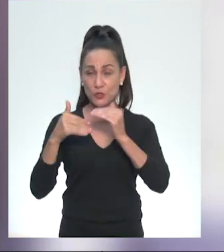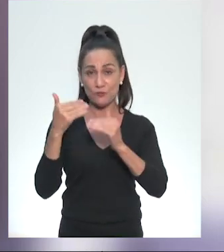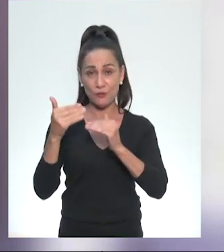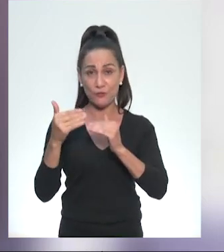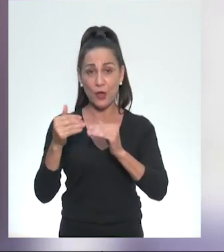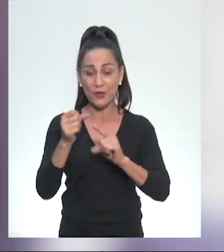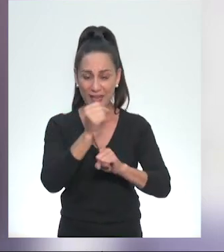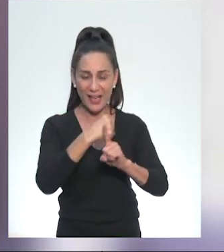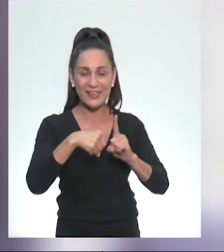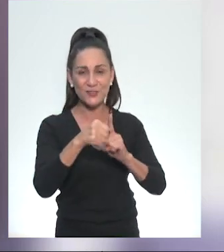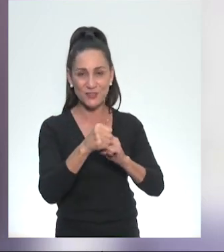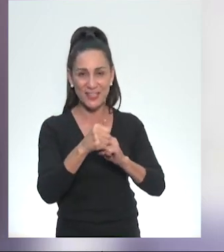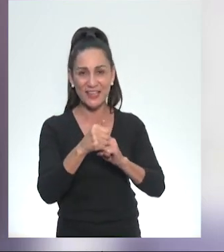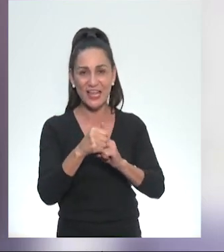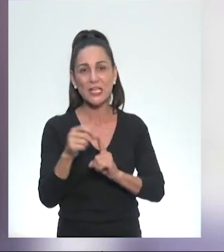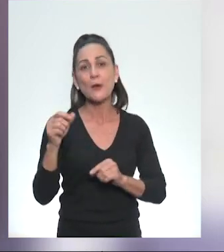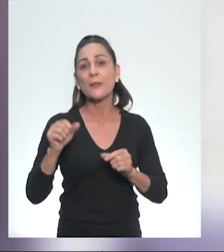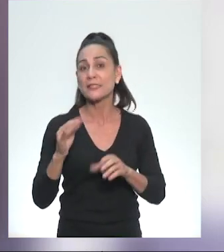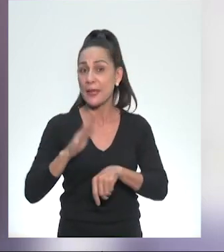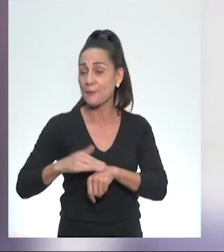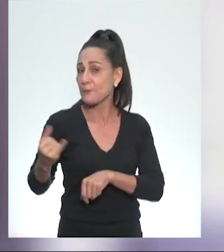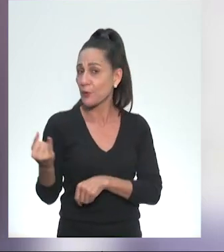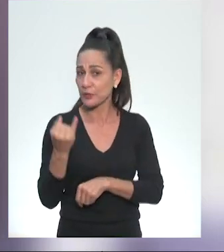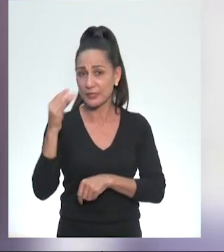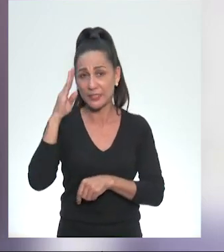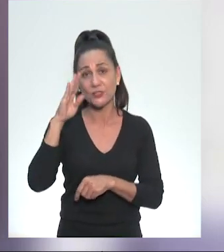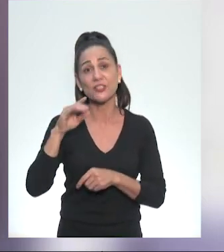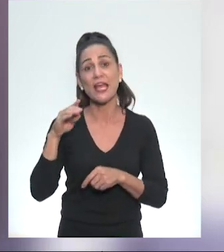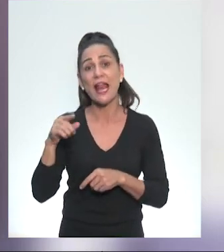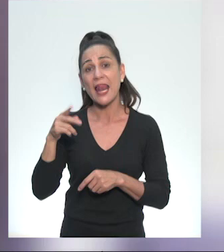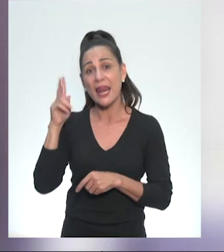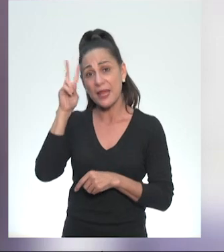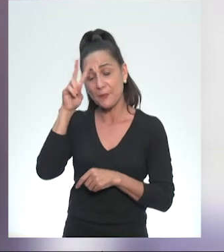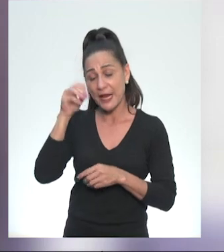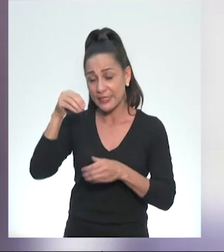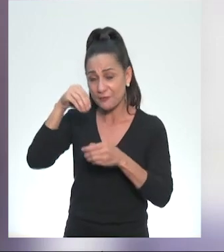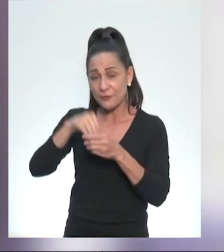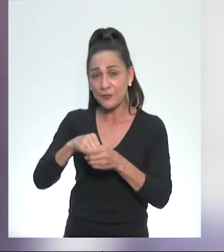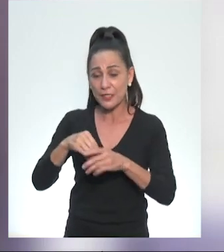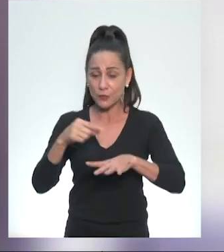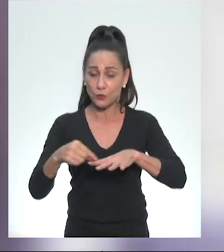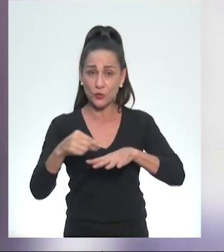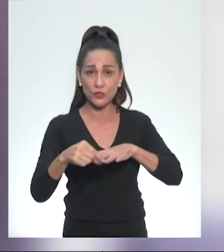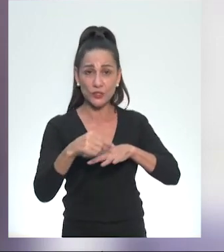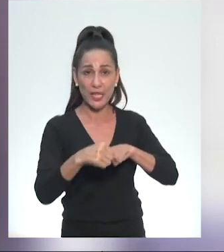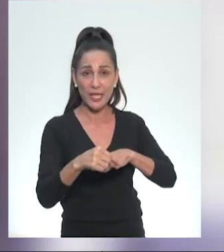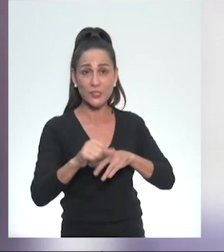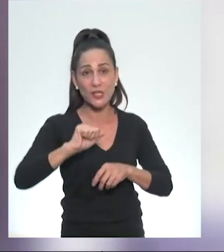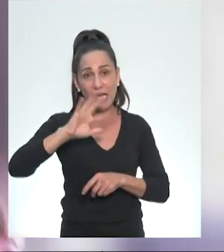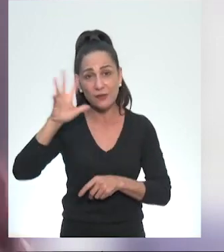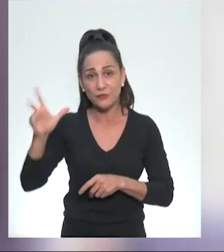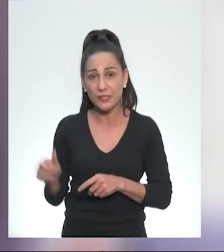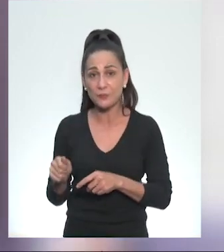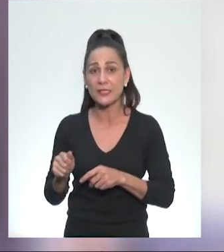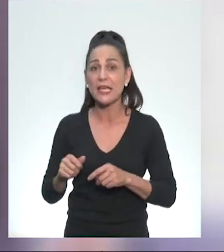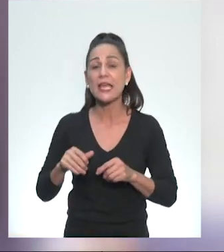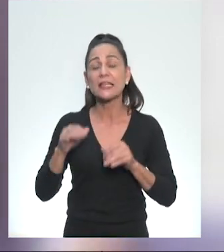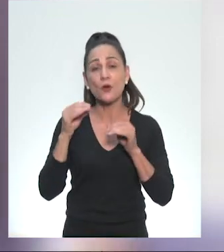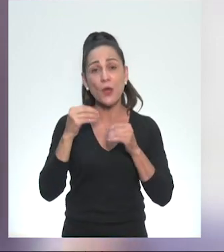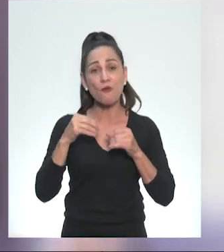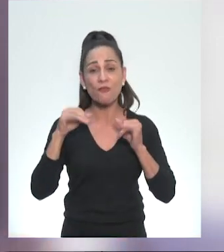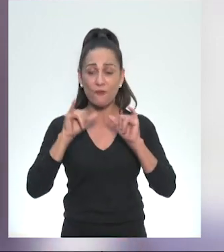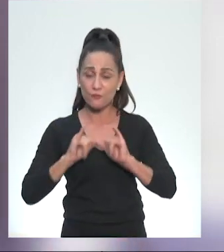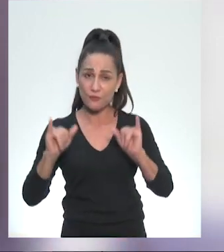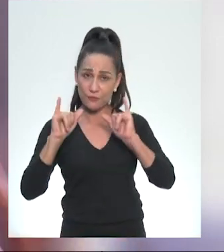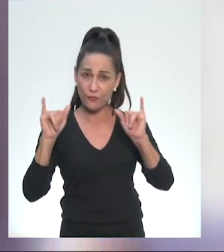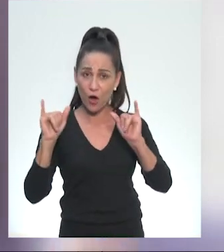sociedades. Mas é importante lembrar que o Egito fica no continente africano, bem como a civilização de Kemet. Eu falo aí Kemet